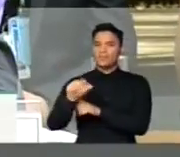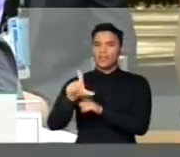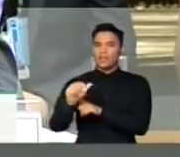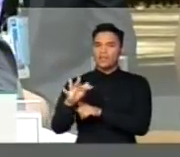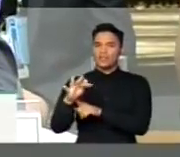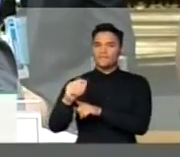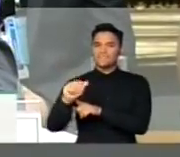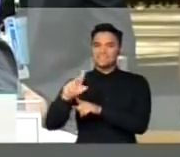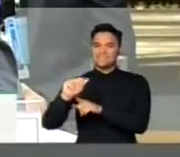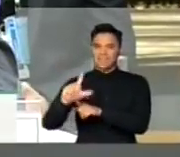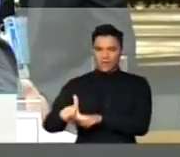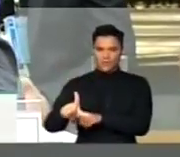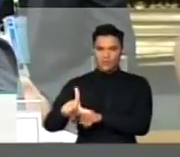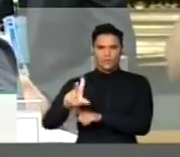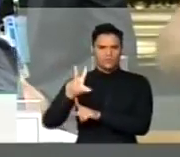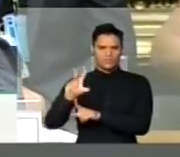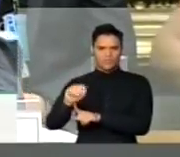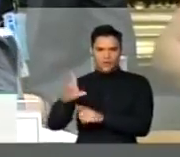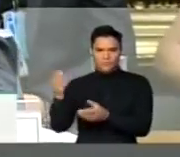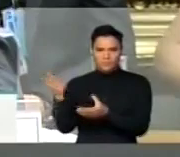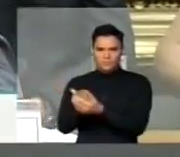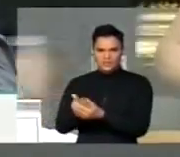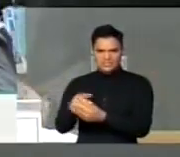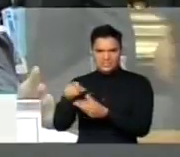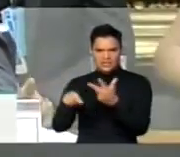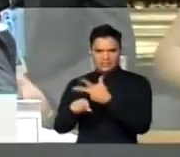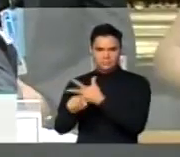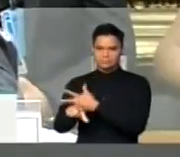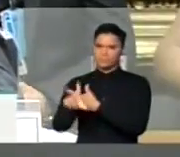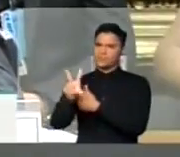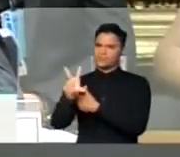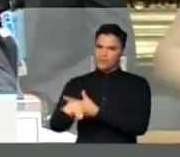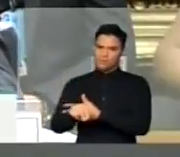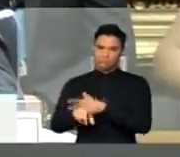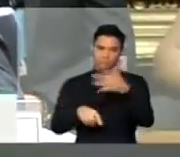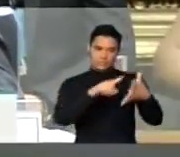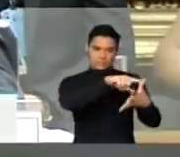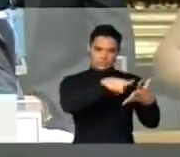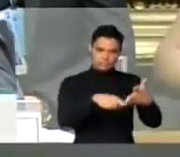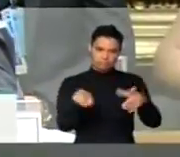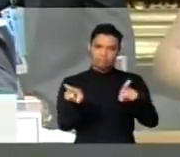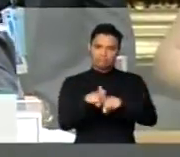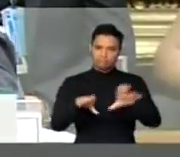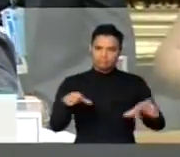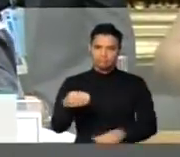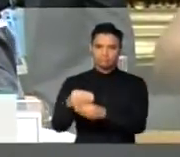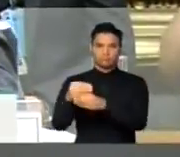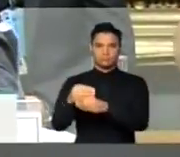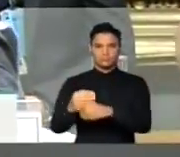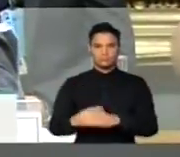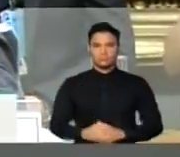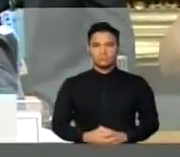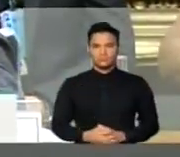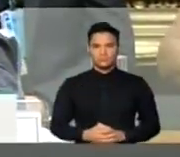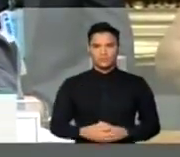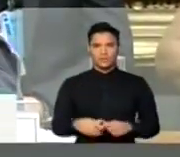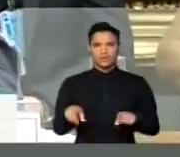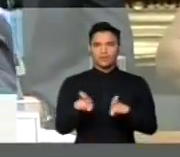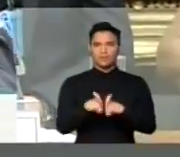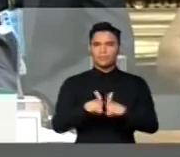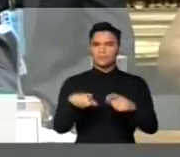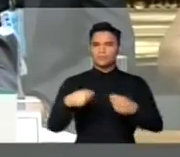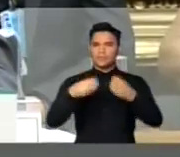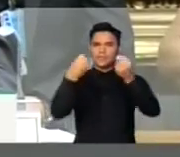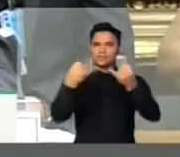fiscais, isoladamente, que me fizeram concluir pela admissibilidade da denúncia. O que devemos considerar